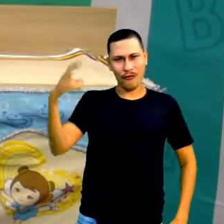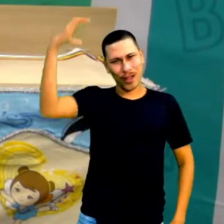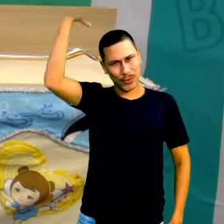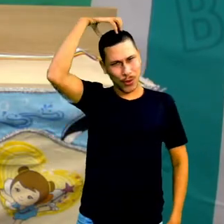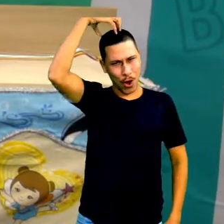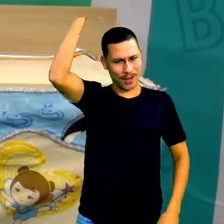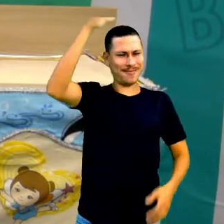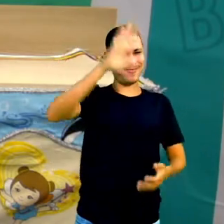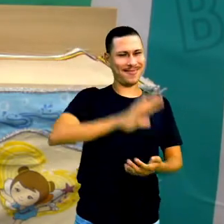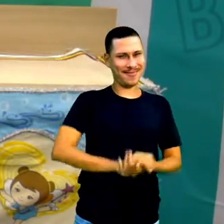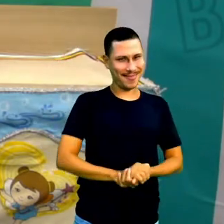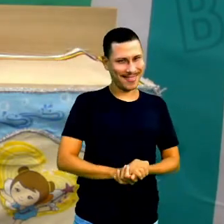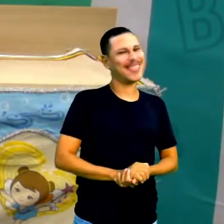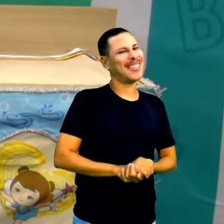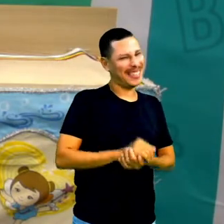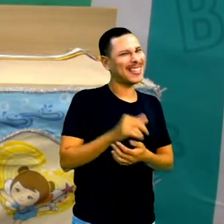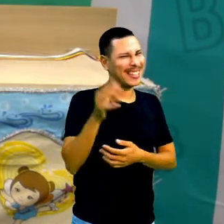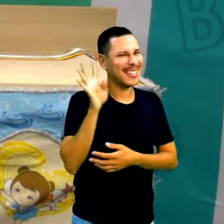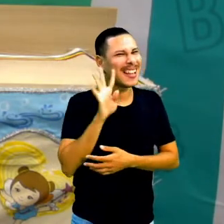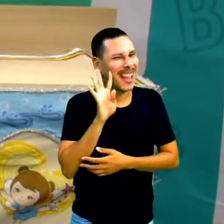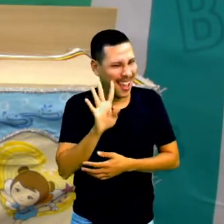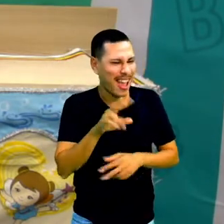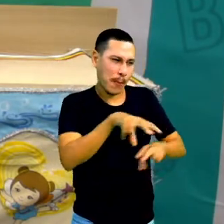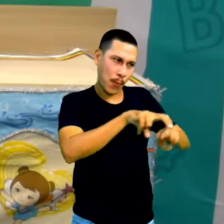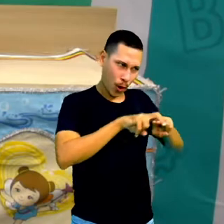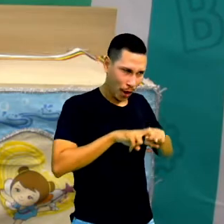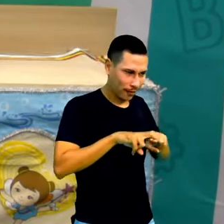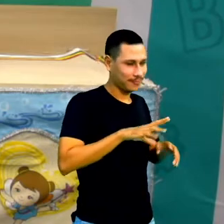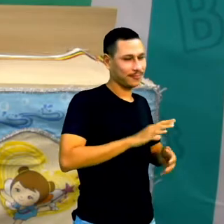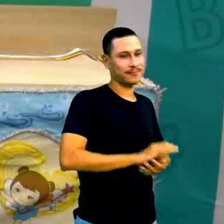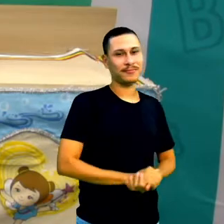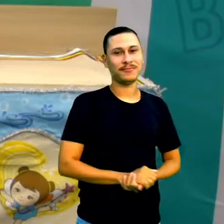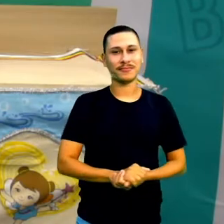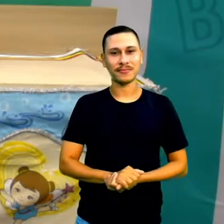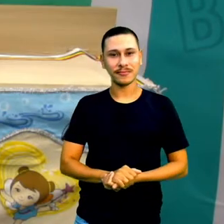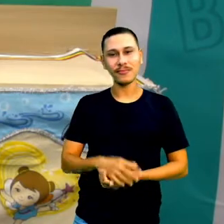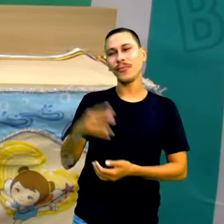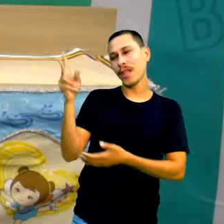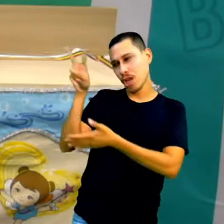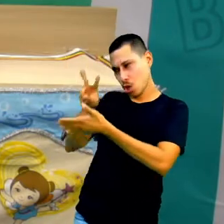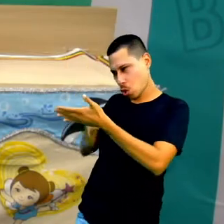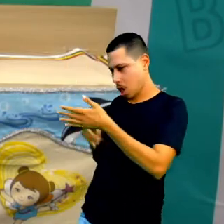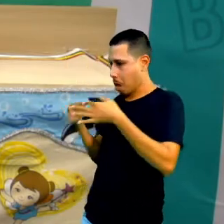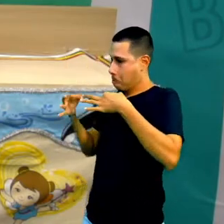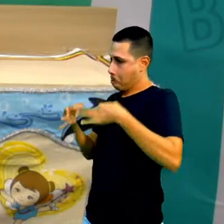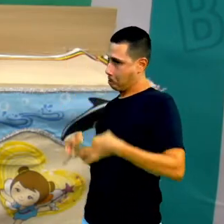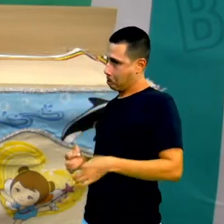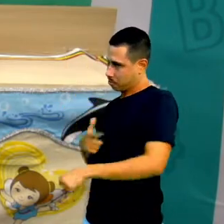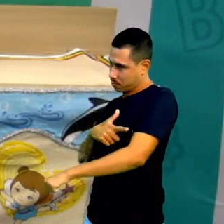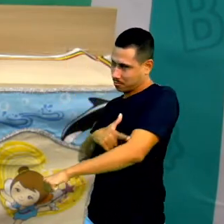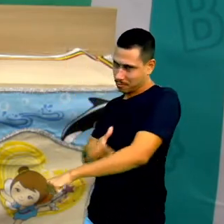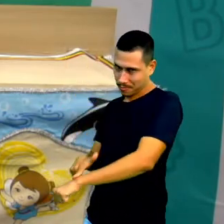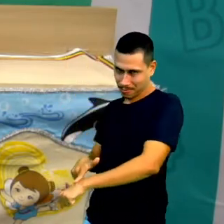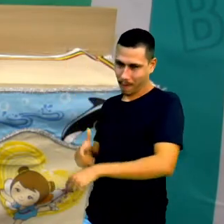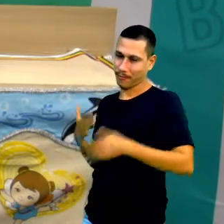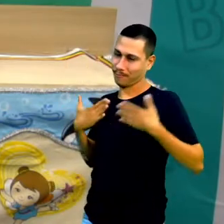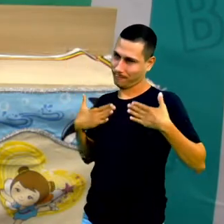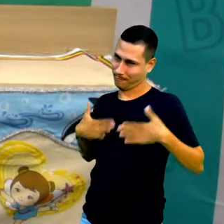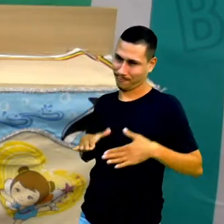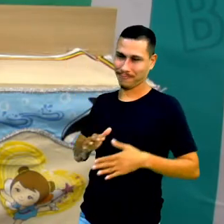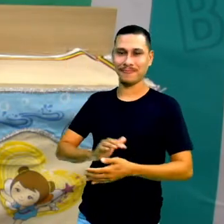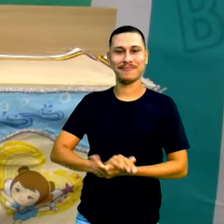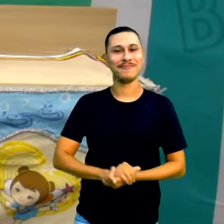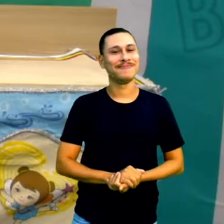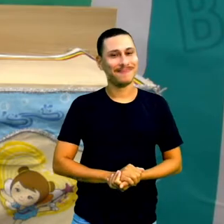Rei. Ah, é por isso, tá, criançada? Que a Leiturinha tá excelente, exatamente.